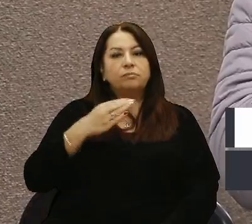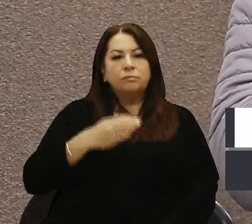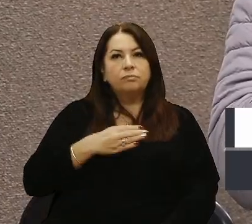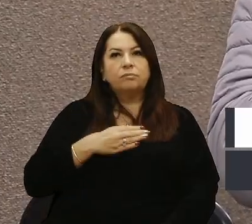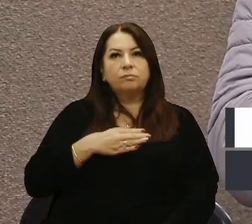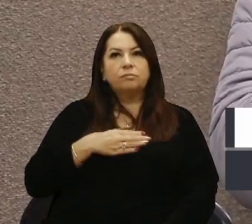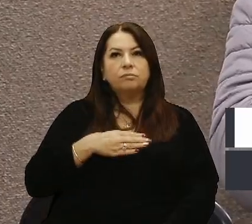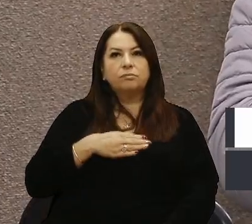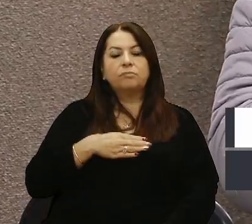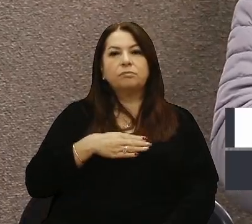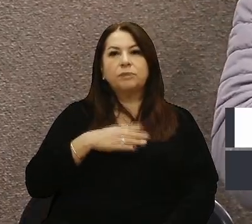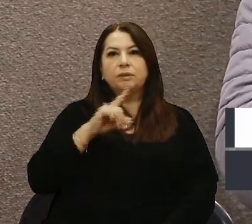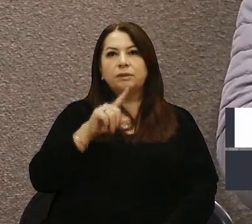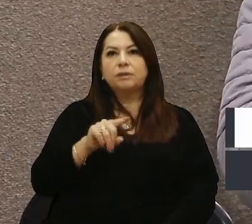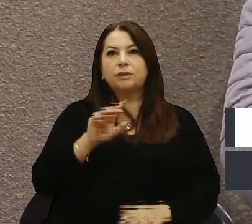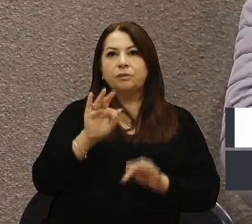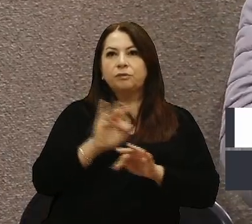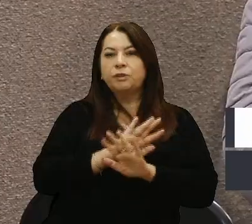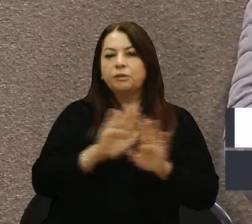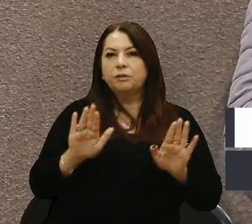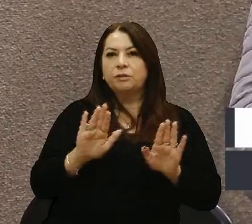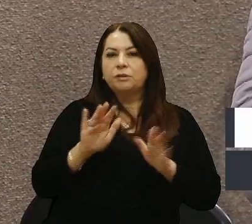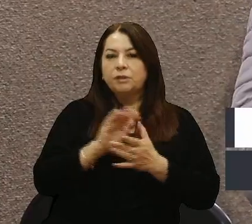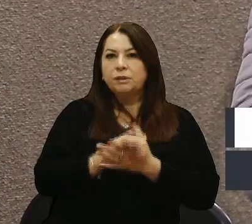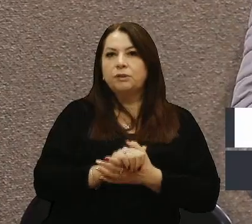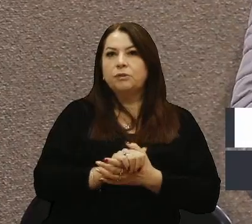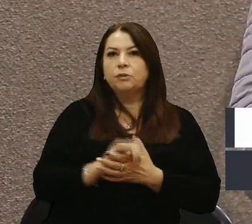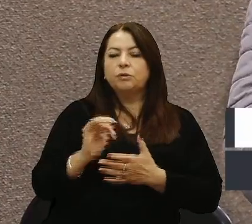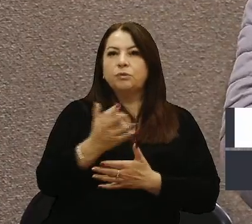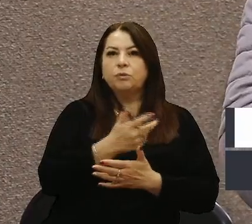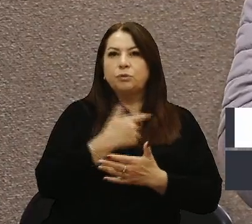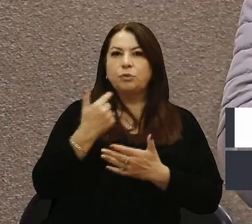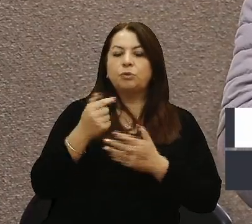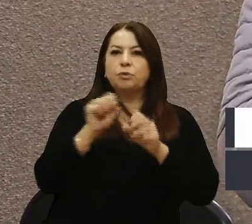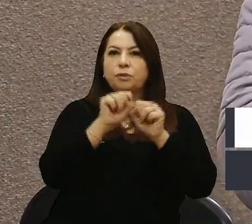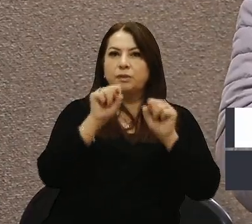de peitar o establishment, de peitar todo um